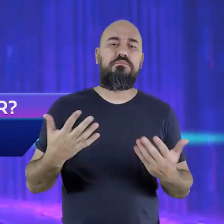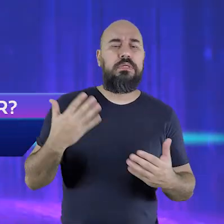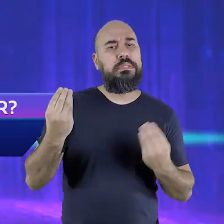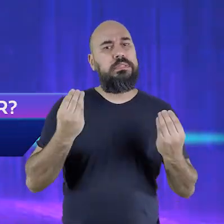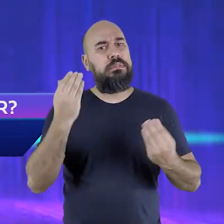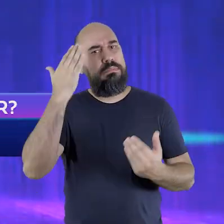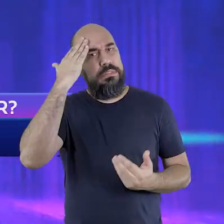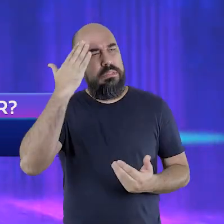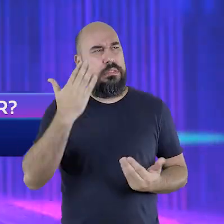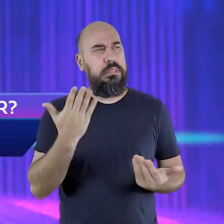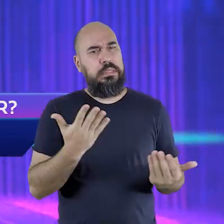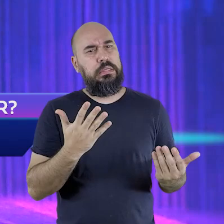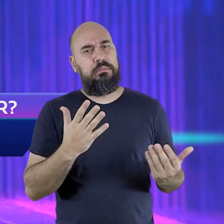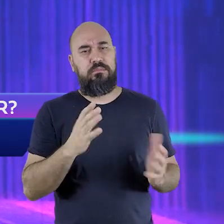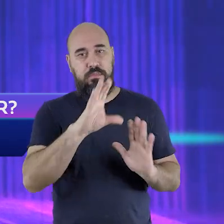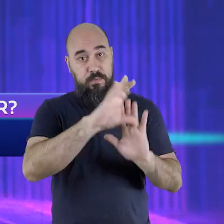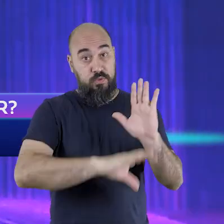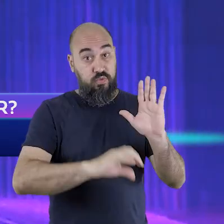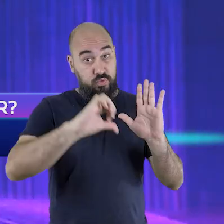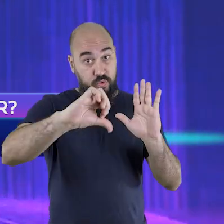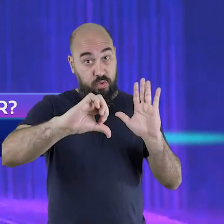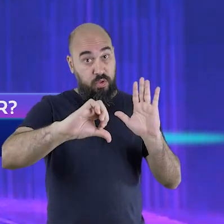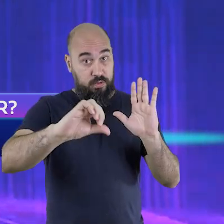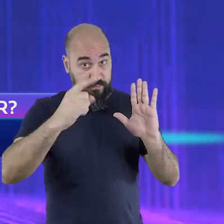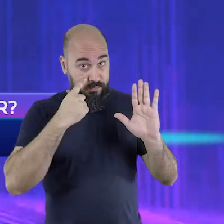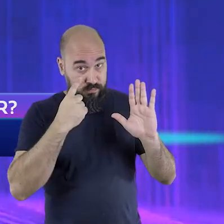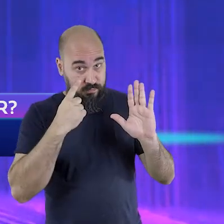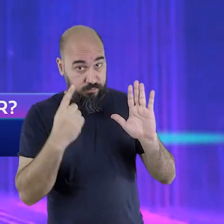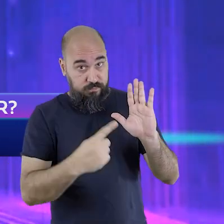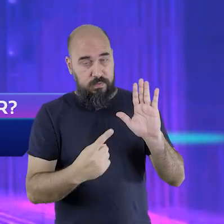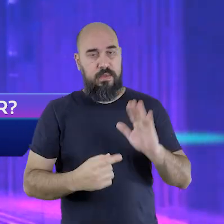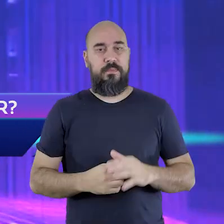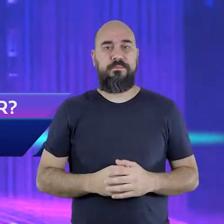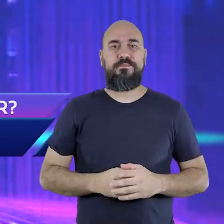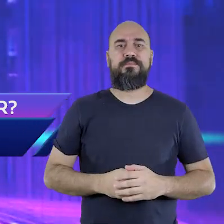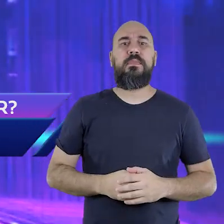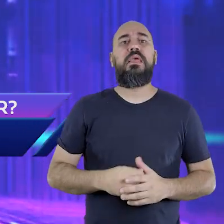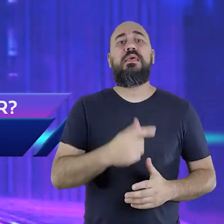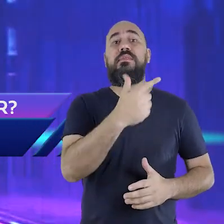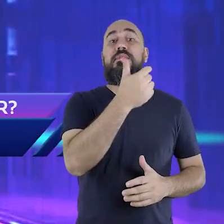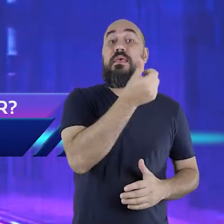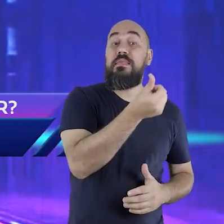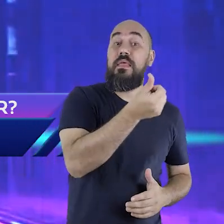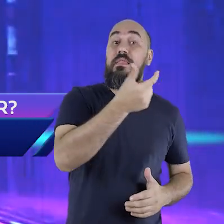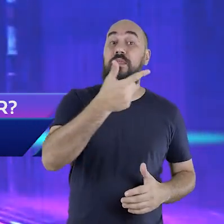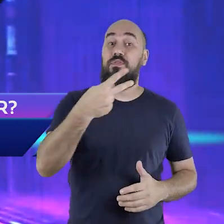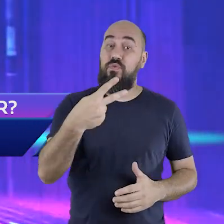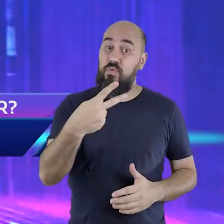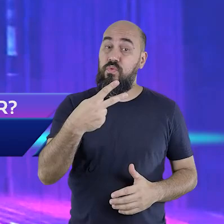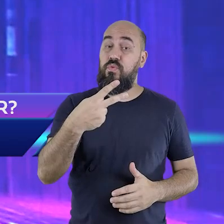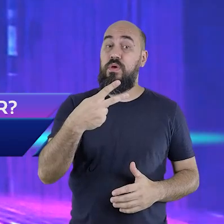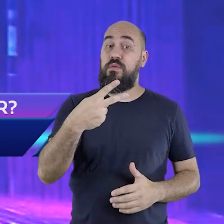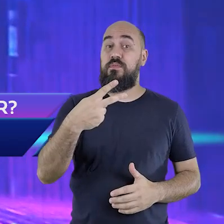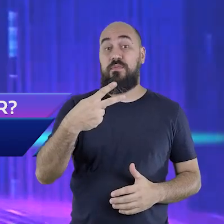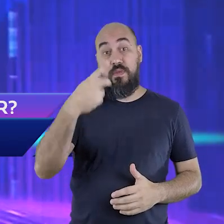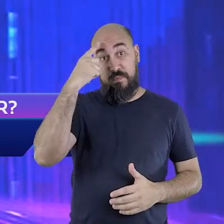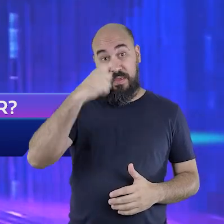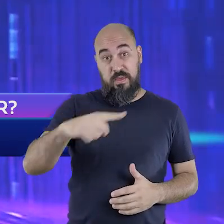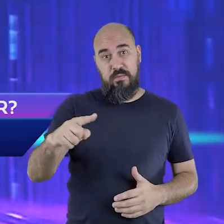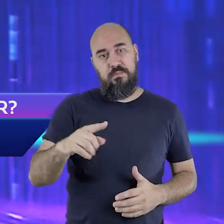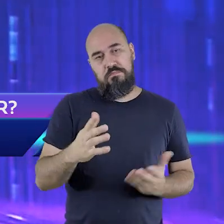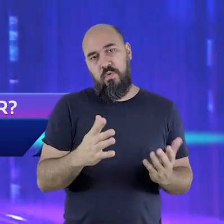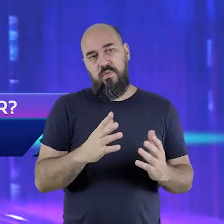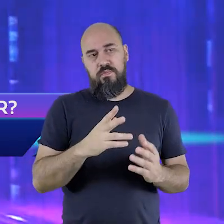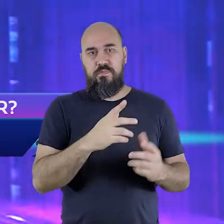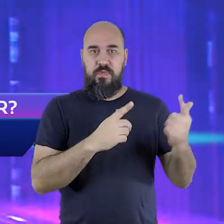27 de Daniel, capítulo 9. Diz assim, olha, depois das 62 semanas, então 7 mais